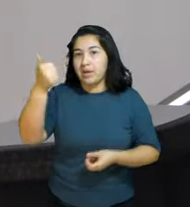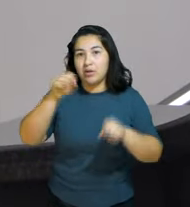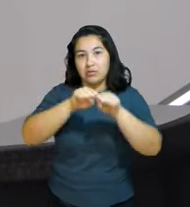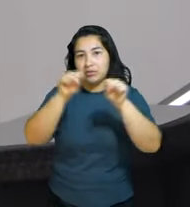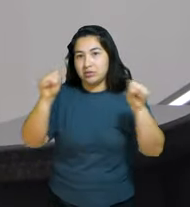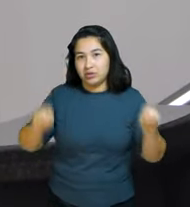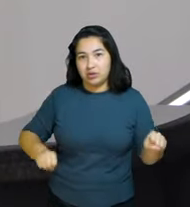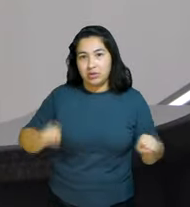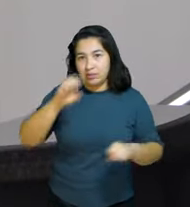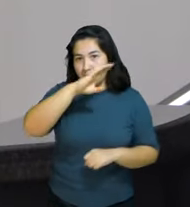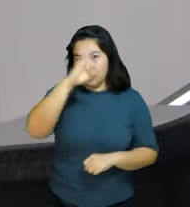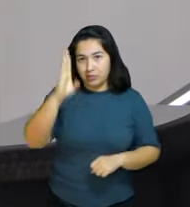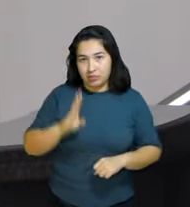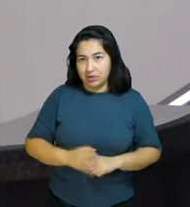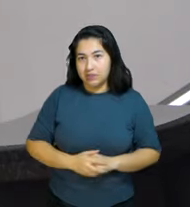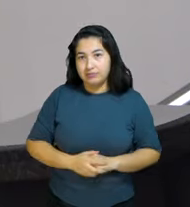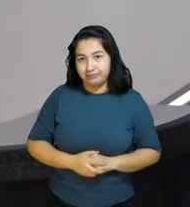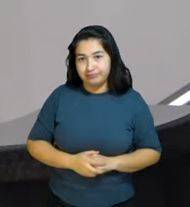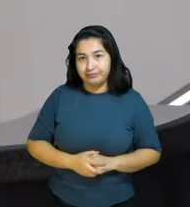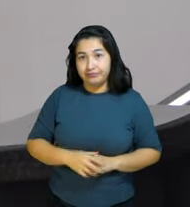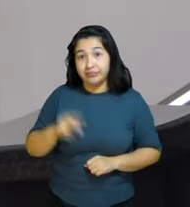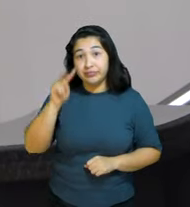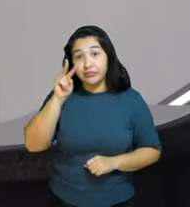Hoje eu estou lá na CBAT, a gente vê...